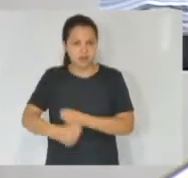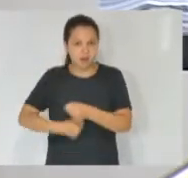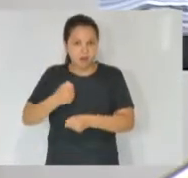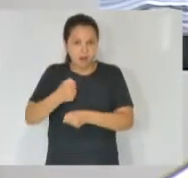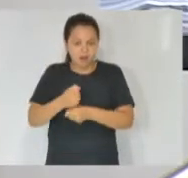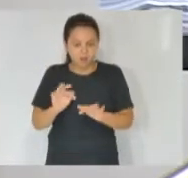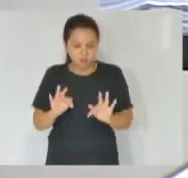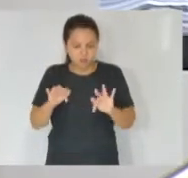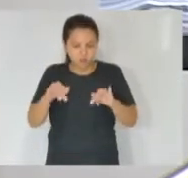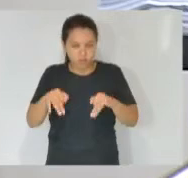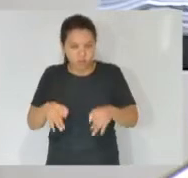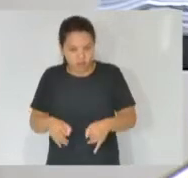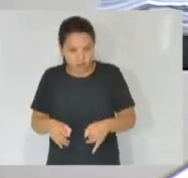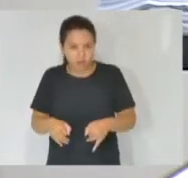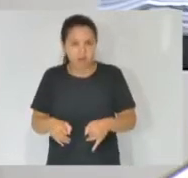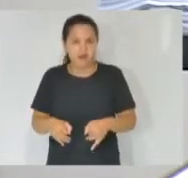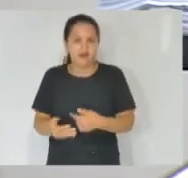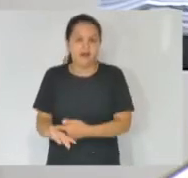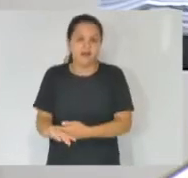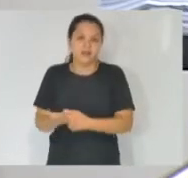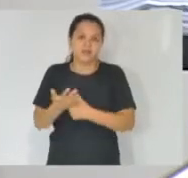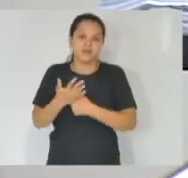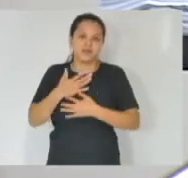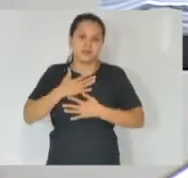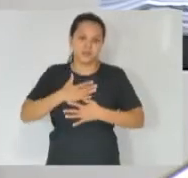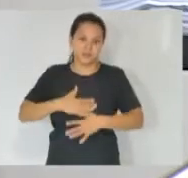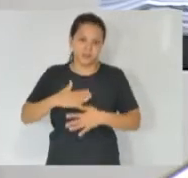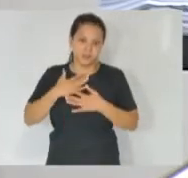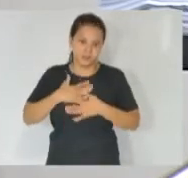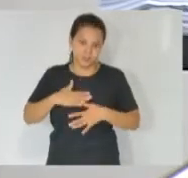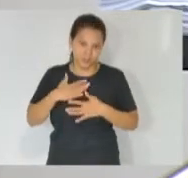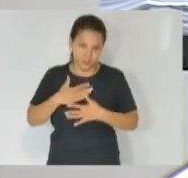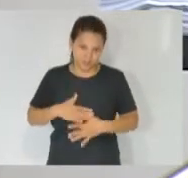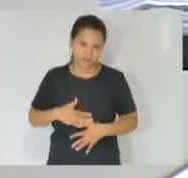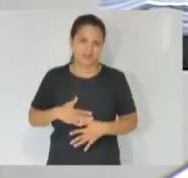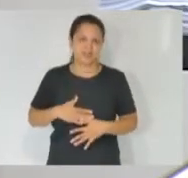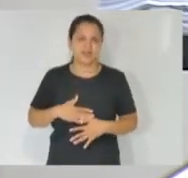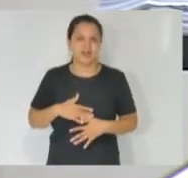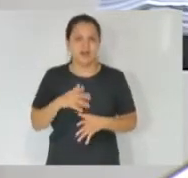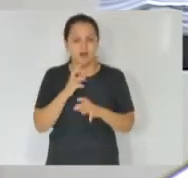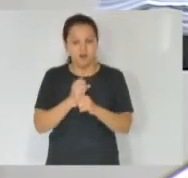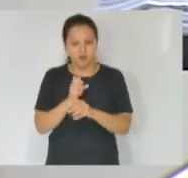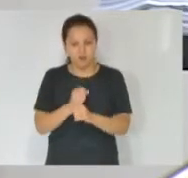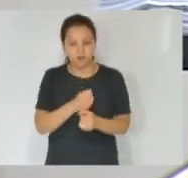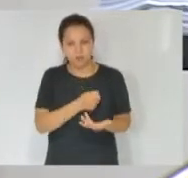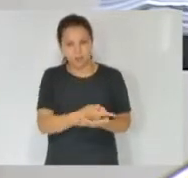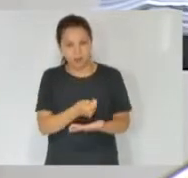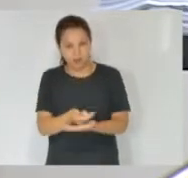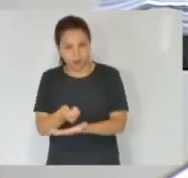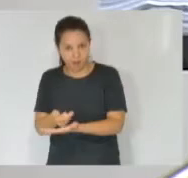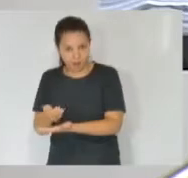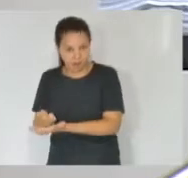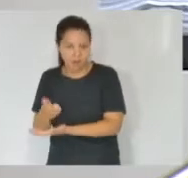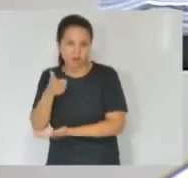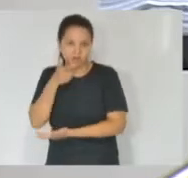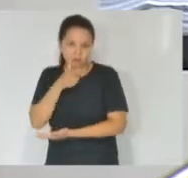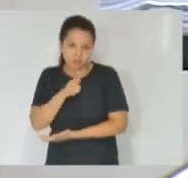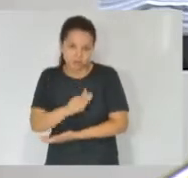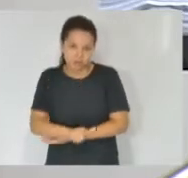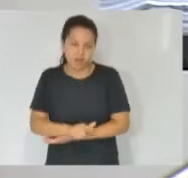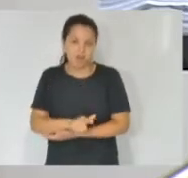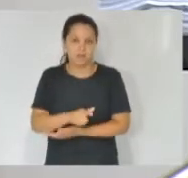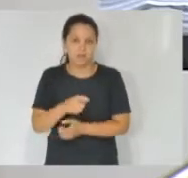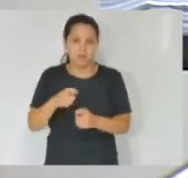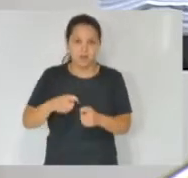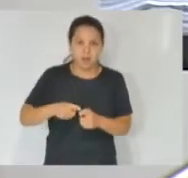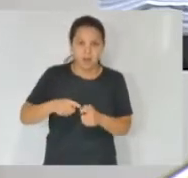uma mensagem de alento para eles poderem fecharem as contas para pagarem os médicos, os enfermeiros,